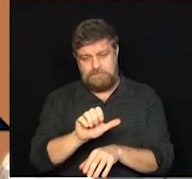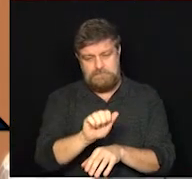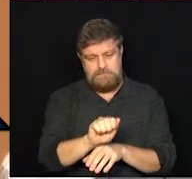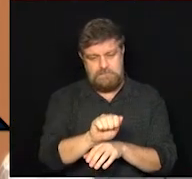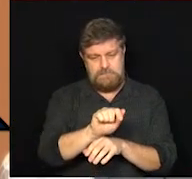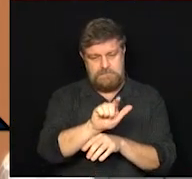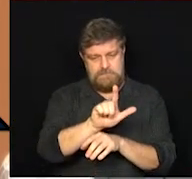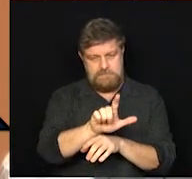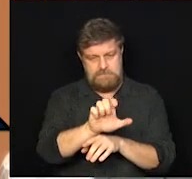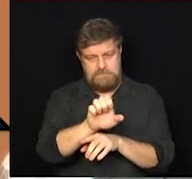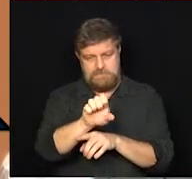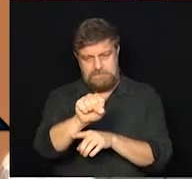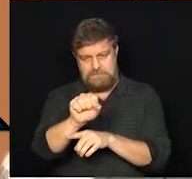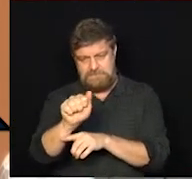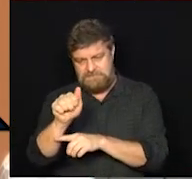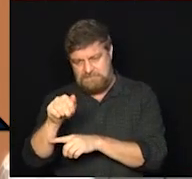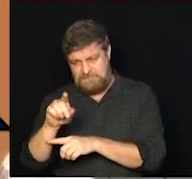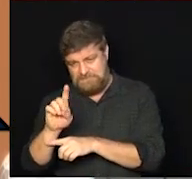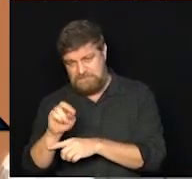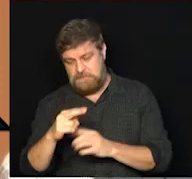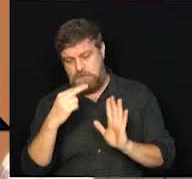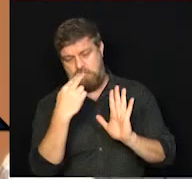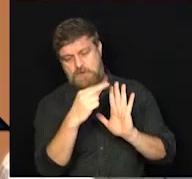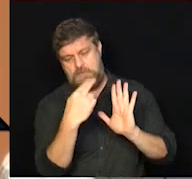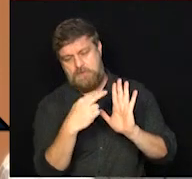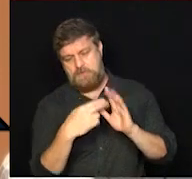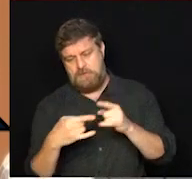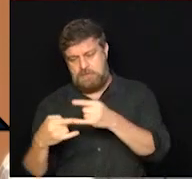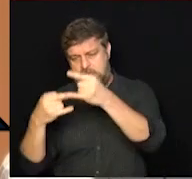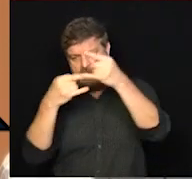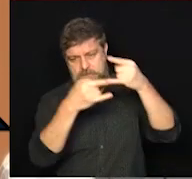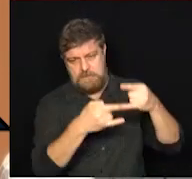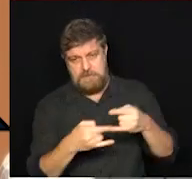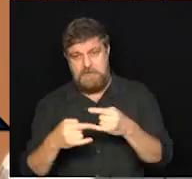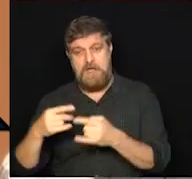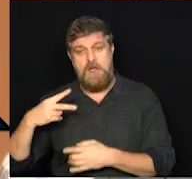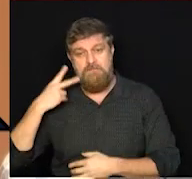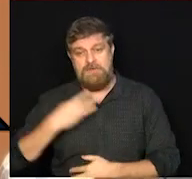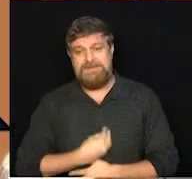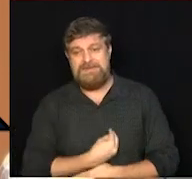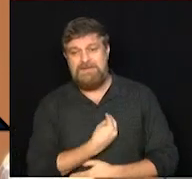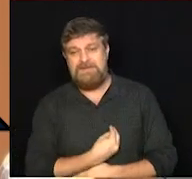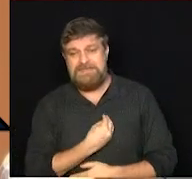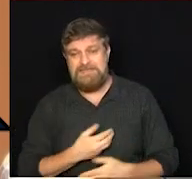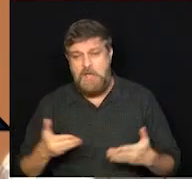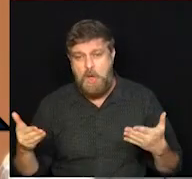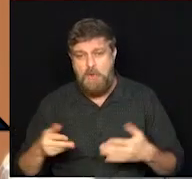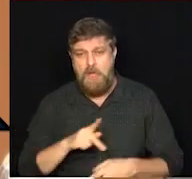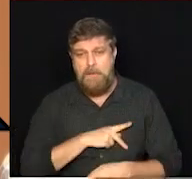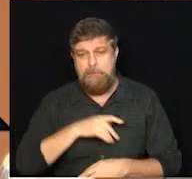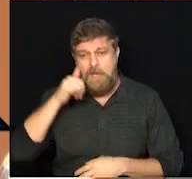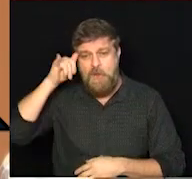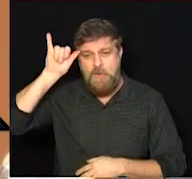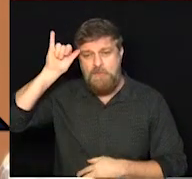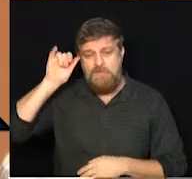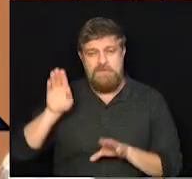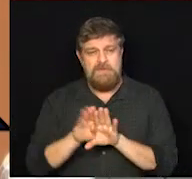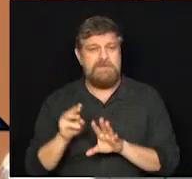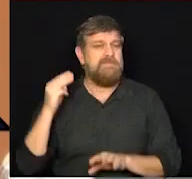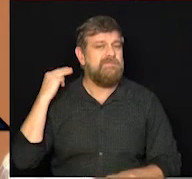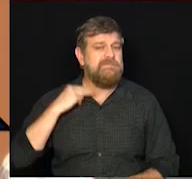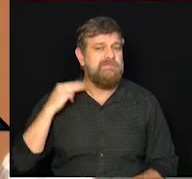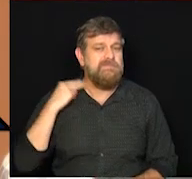o Hélio a Lúcia Castro Alice e os vereadores estão aqui conosco hoje Paulo Búfalo Mariana